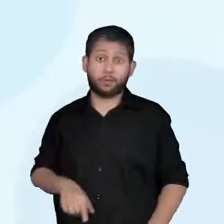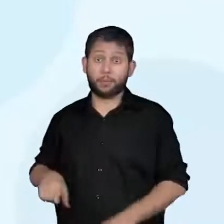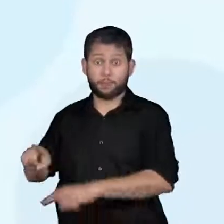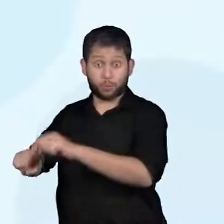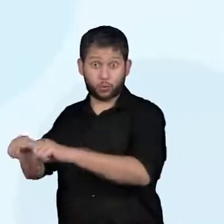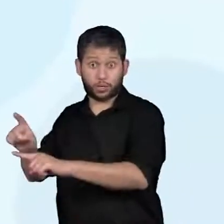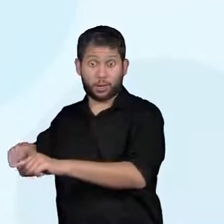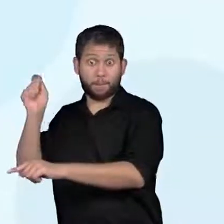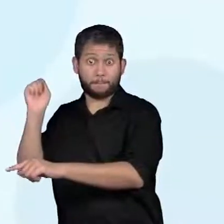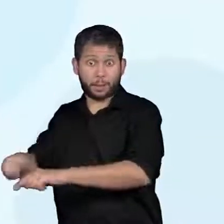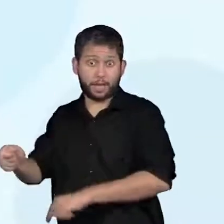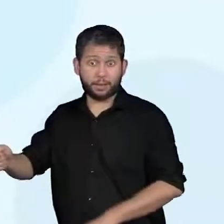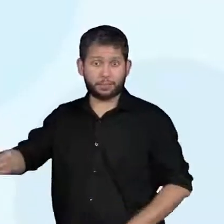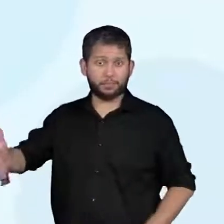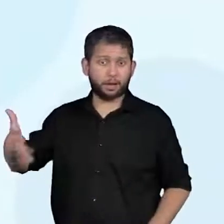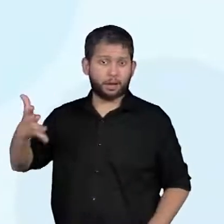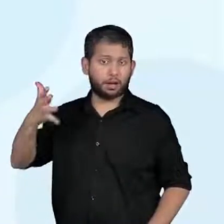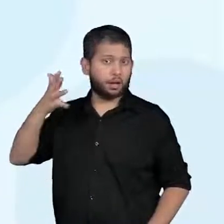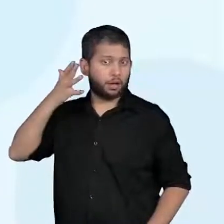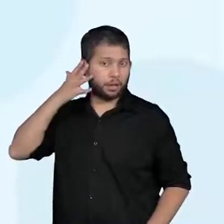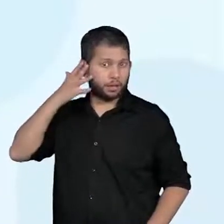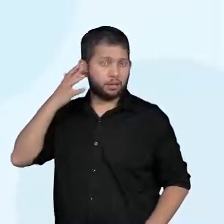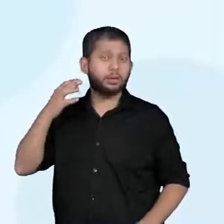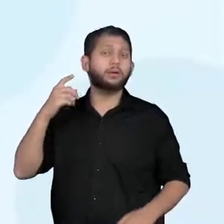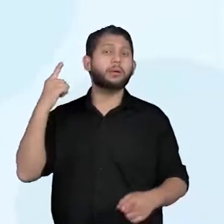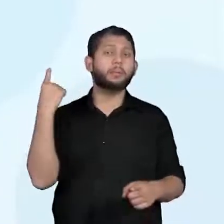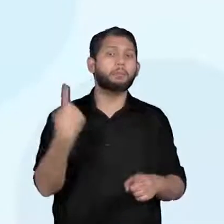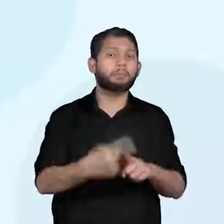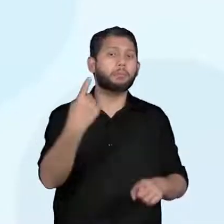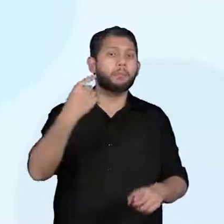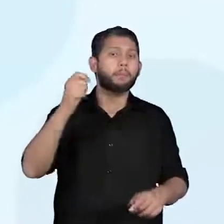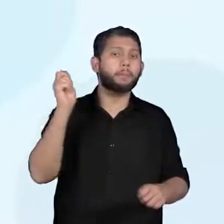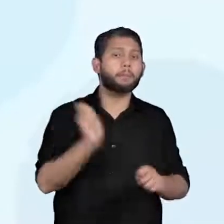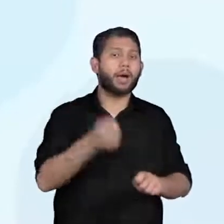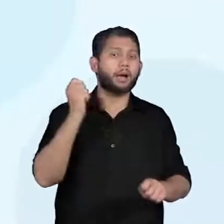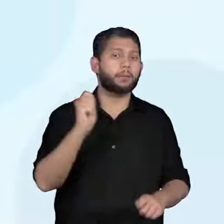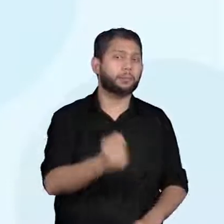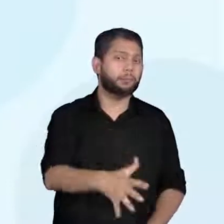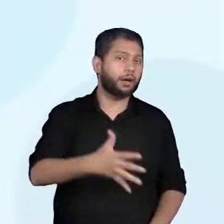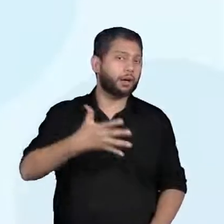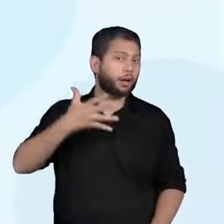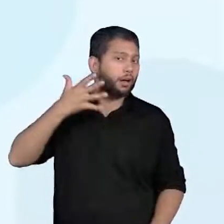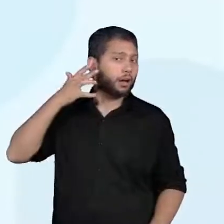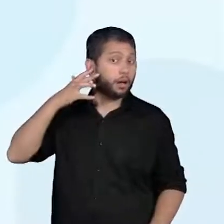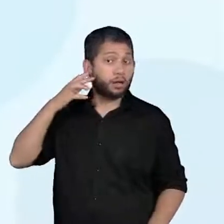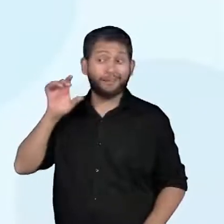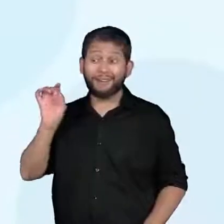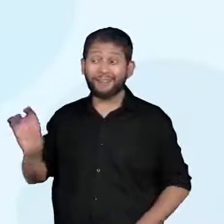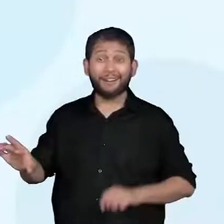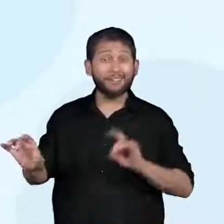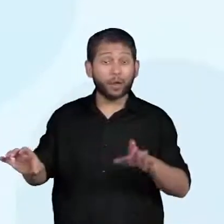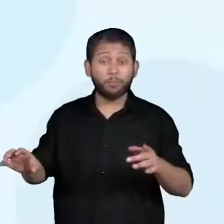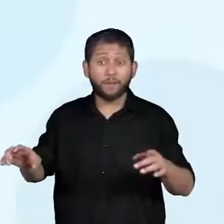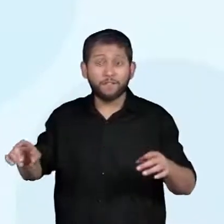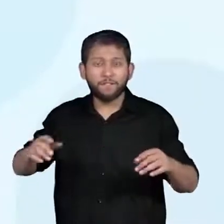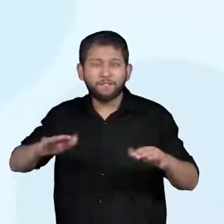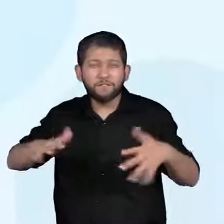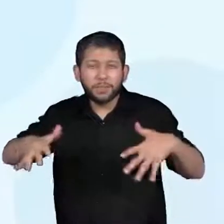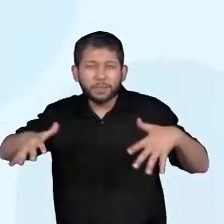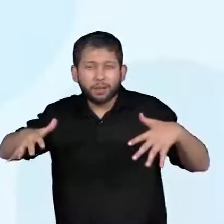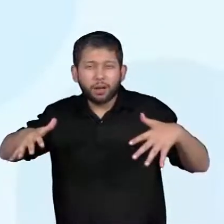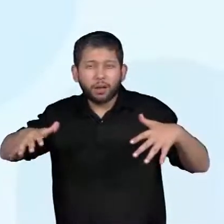produzem diferentes sons. Ah, então o texto aqui já traz para nós o quê? Que